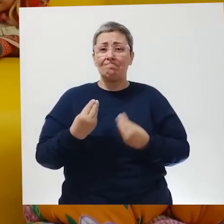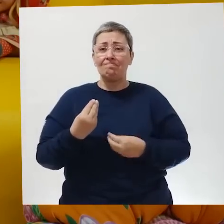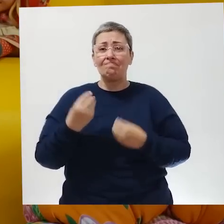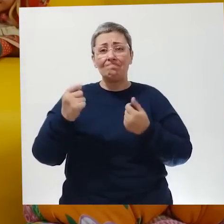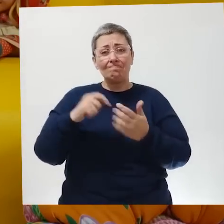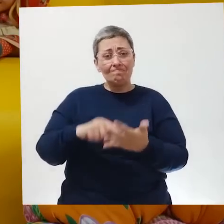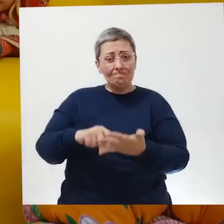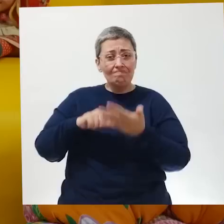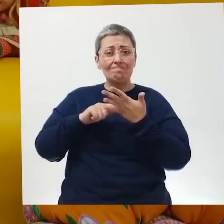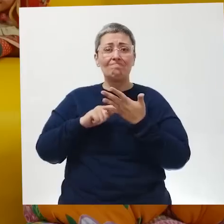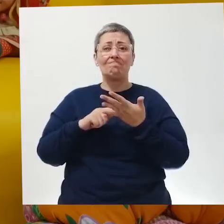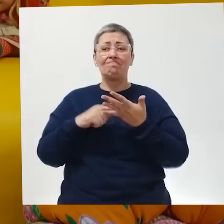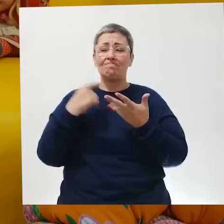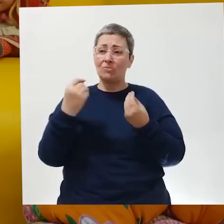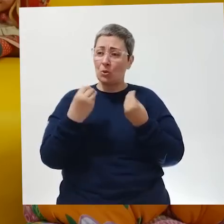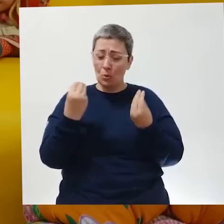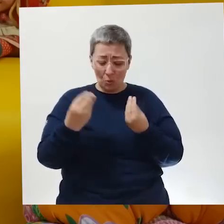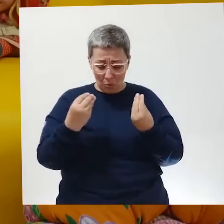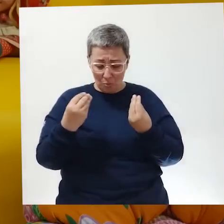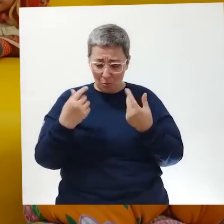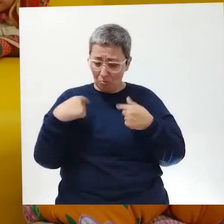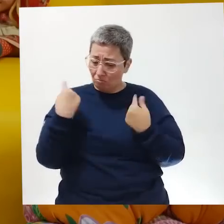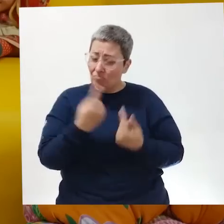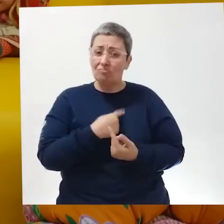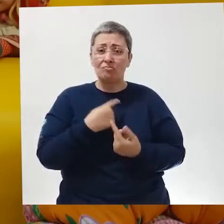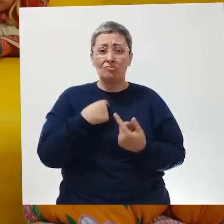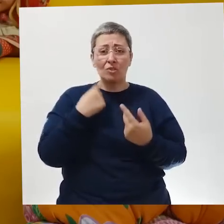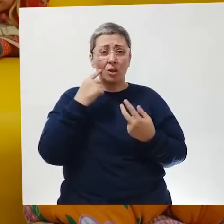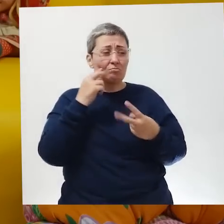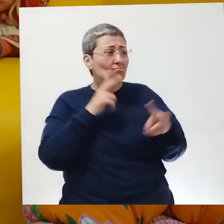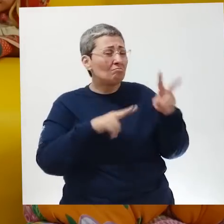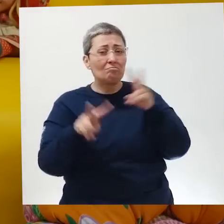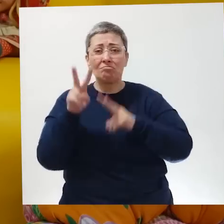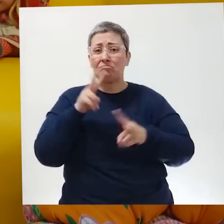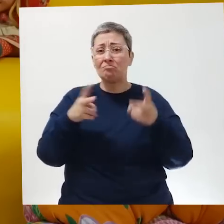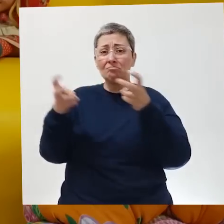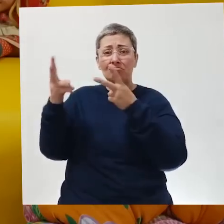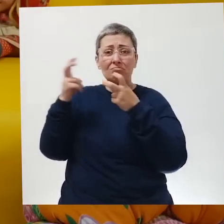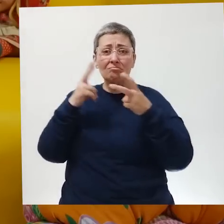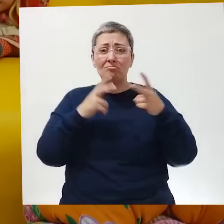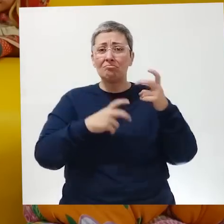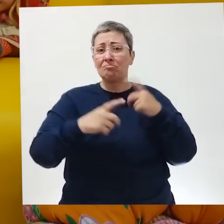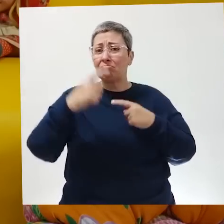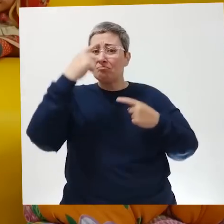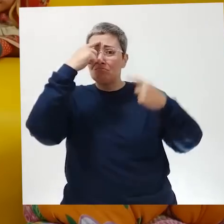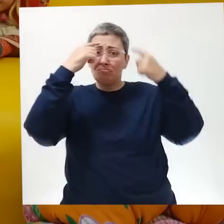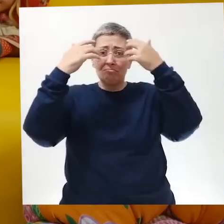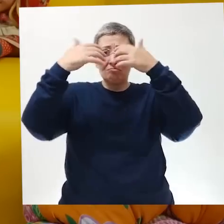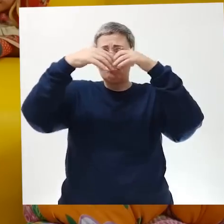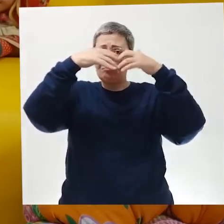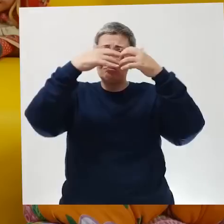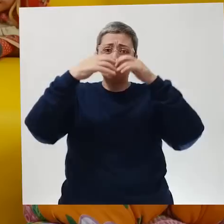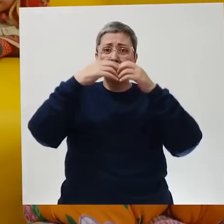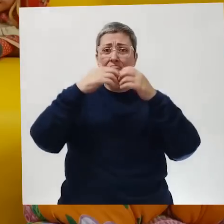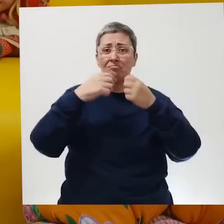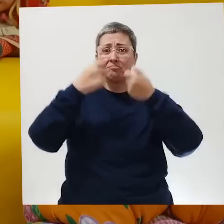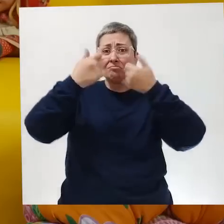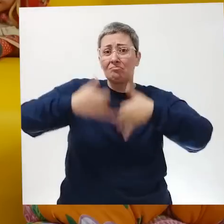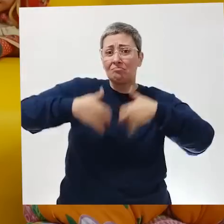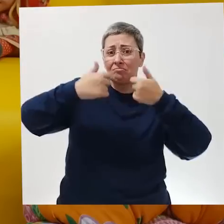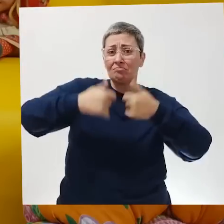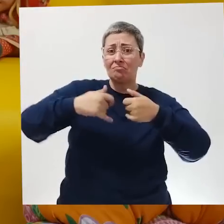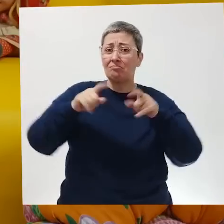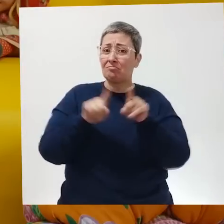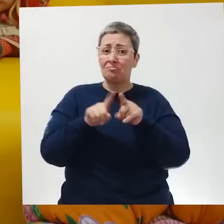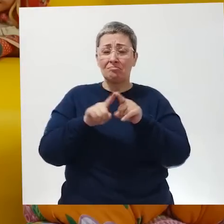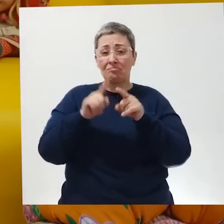para mostrar como a gente deve olhar para as coisas, pensar, dizer. Assim ele fez